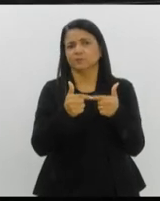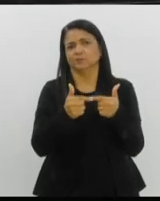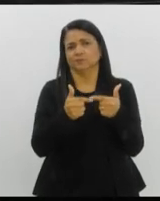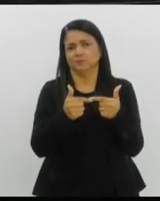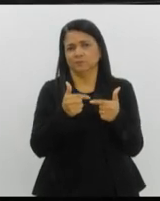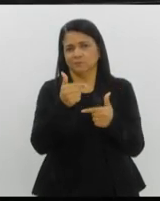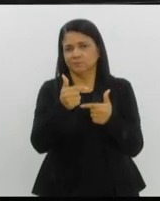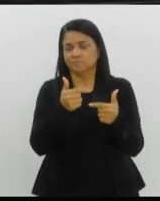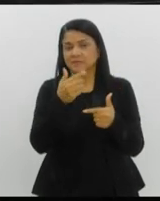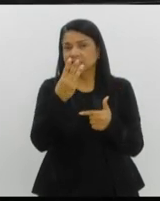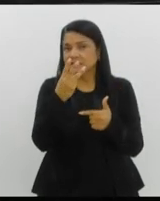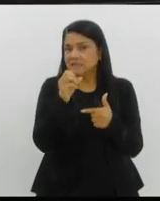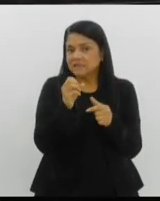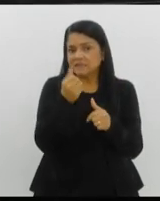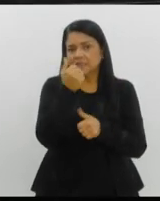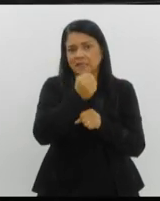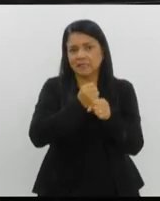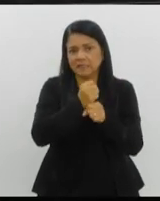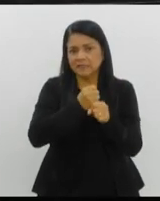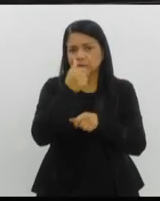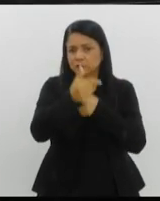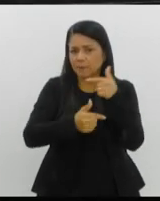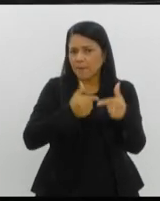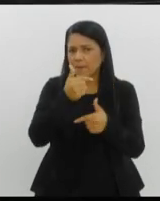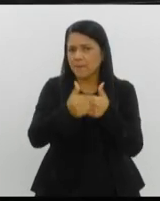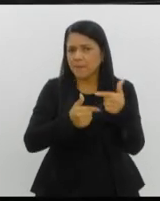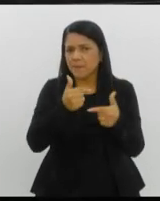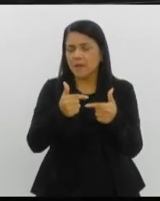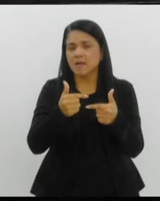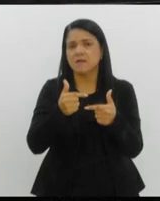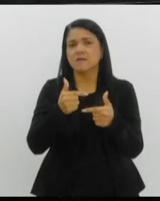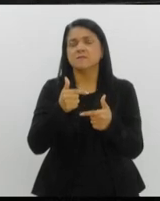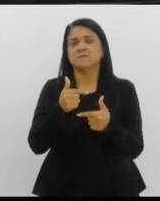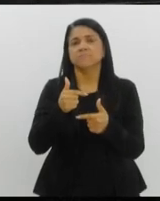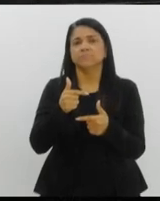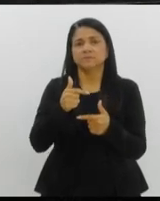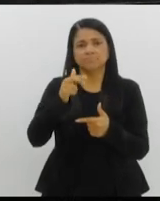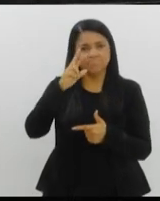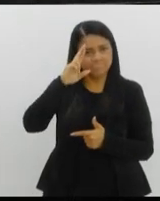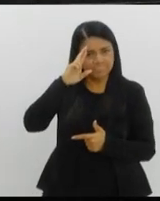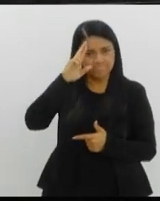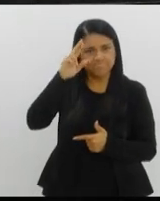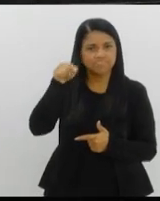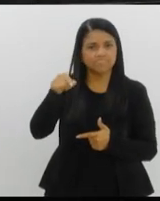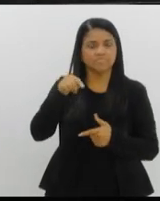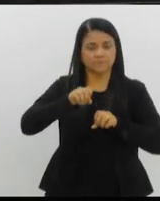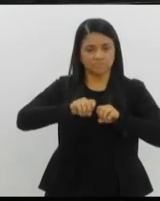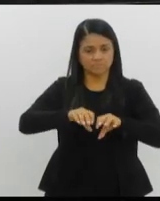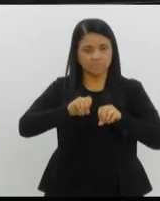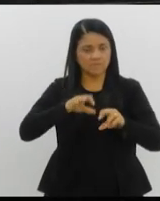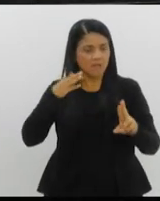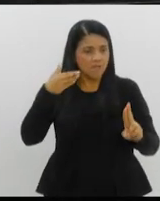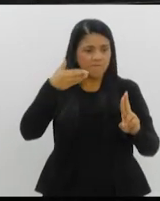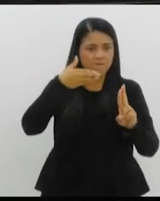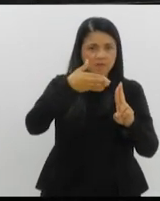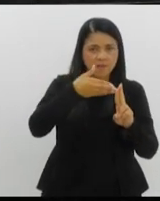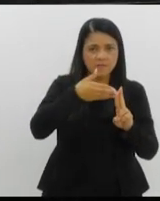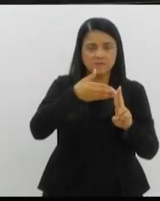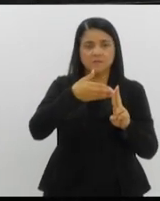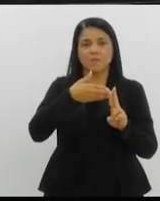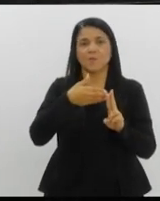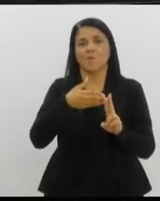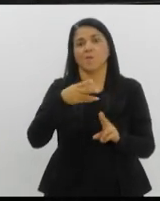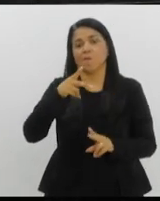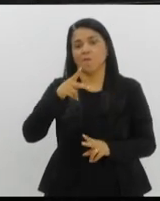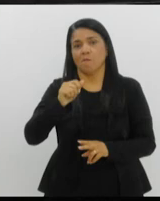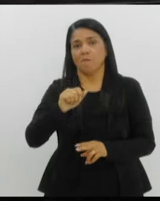ímpar, né, daqueles defensores da educação, inspirados em grandes referências internacionais, como Paulo Freire.